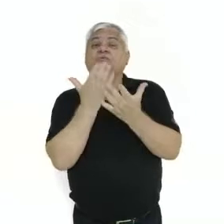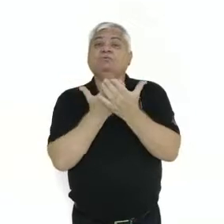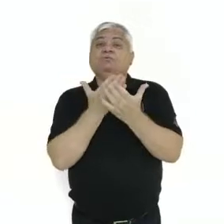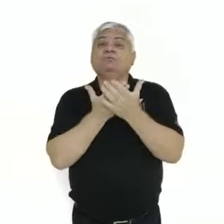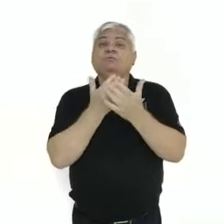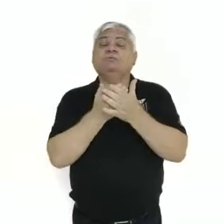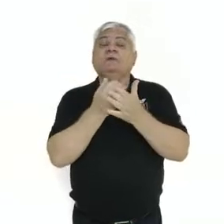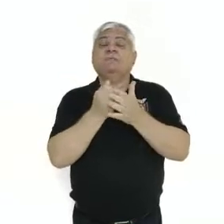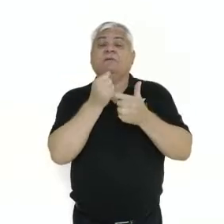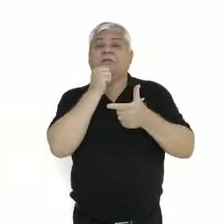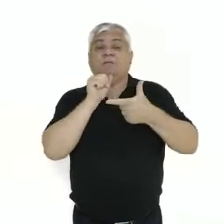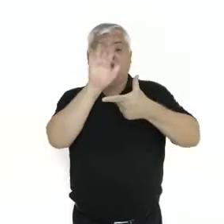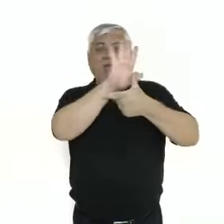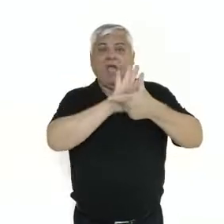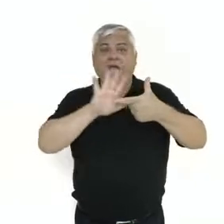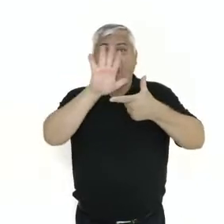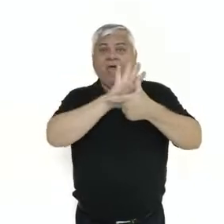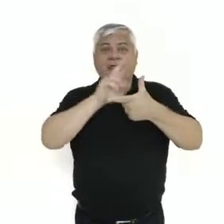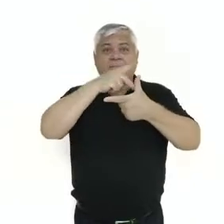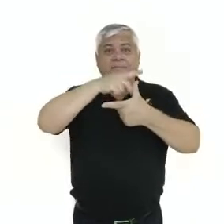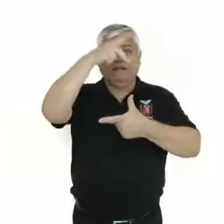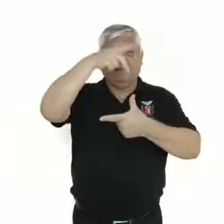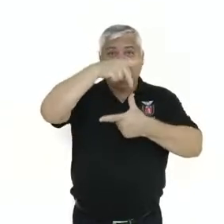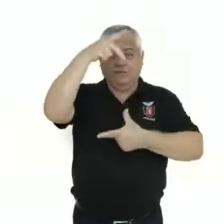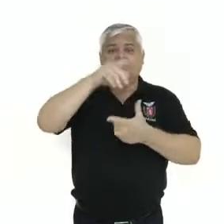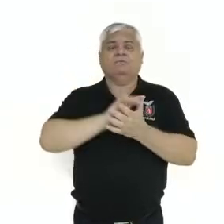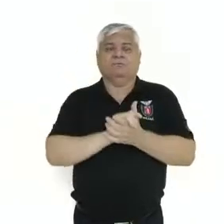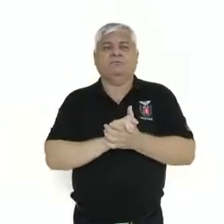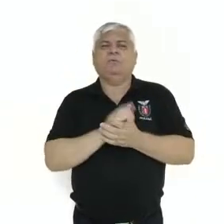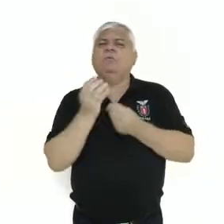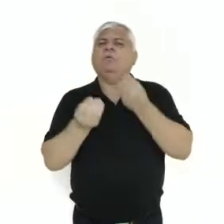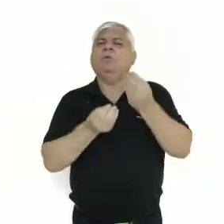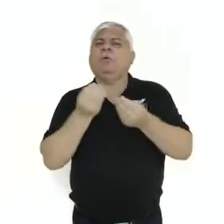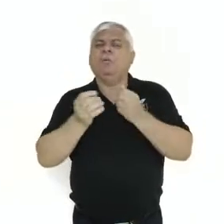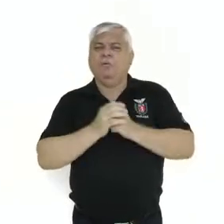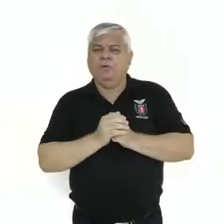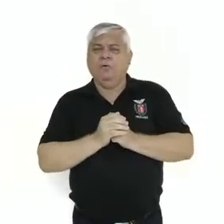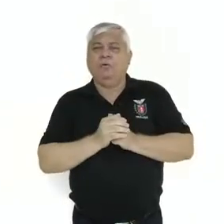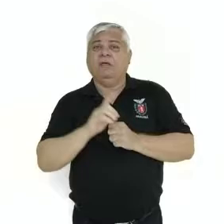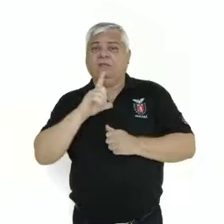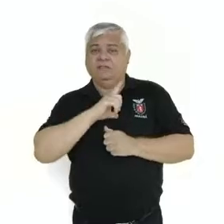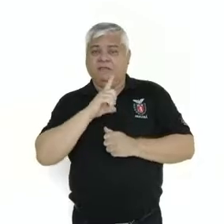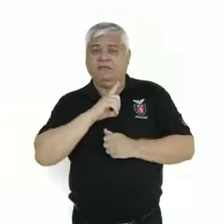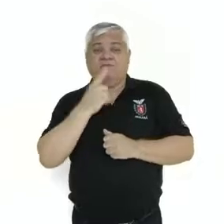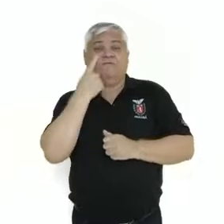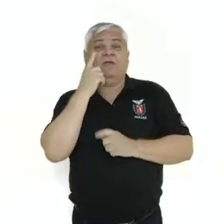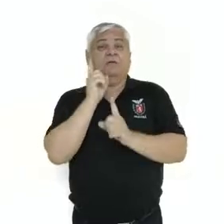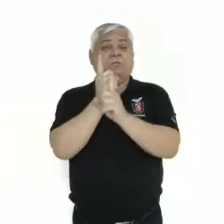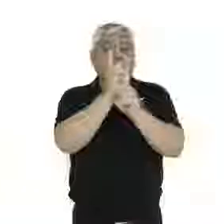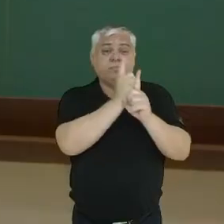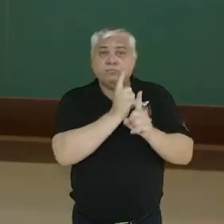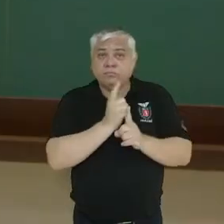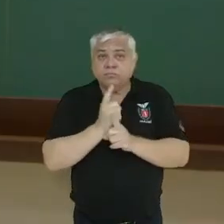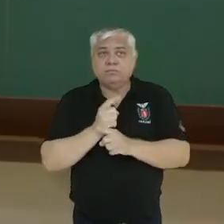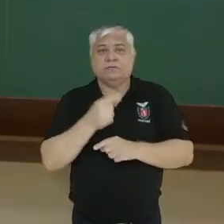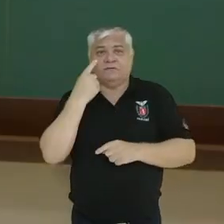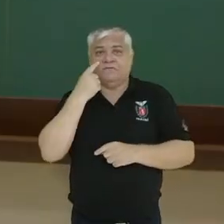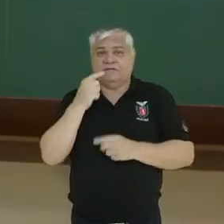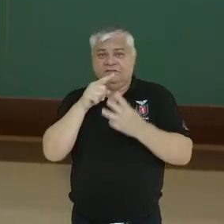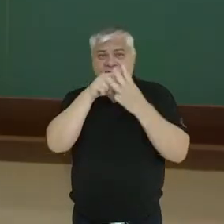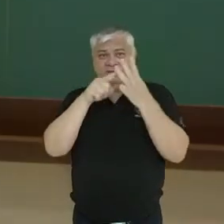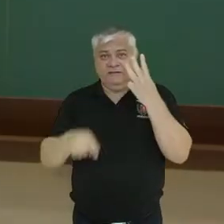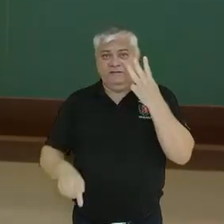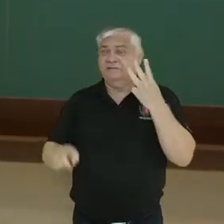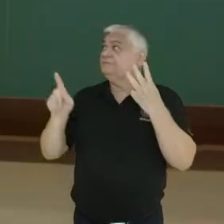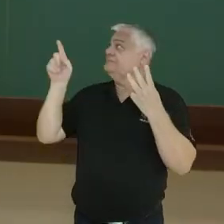área e perímetro, ok? Veja como encontrar o triângulo retângulo em algumas figuras planas. Então vamos ver em alguns triângulos aqui. Eu